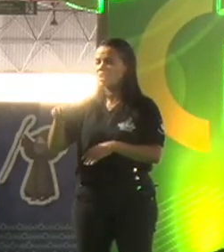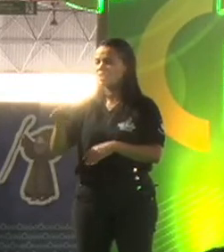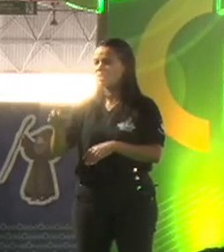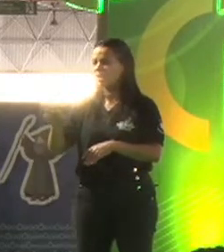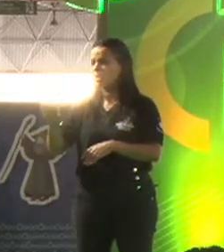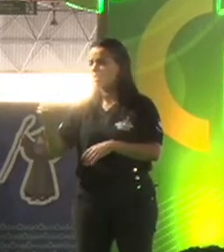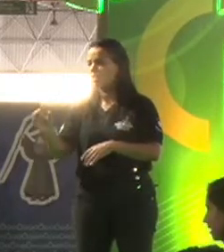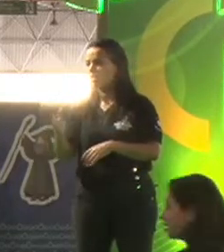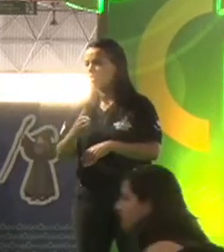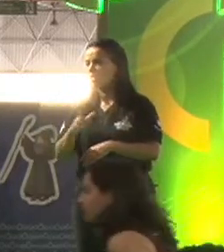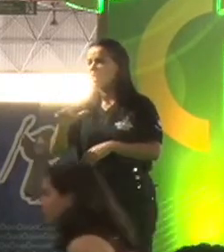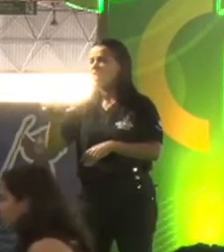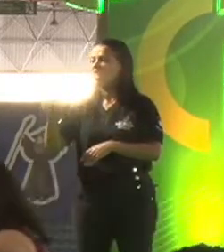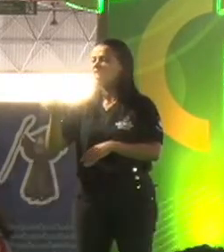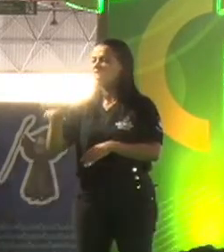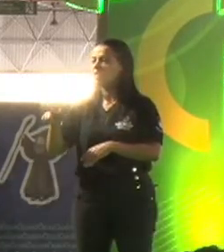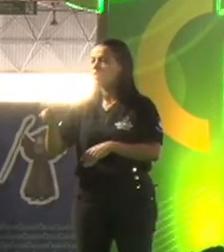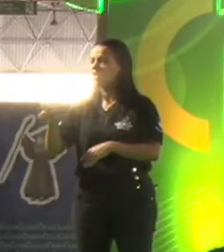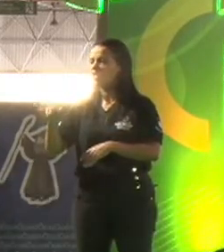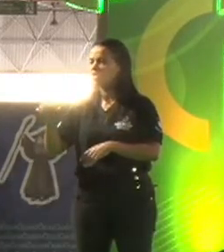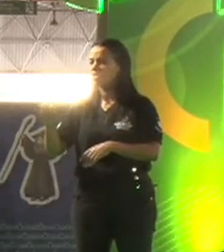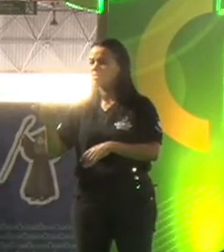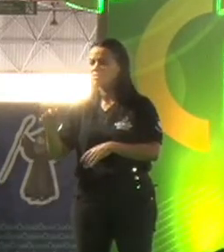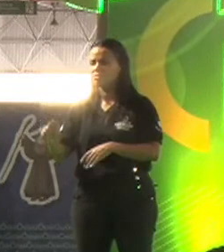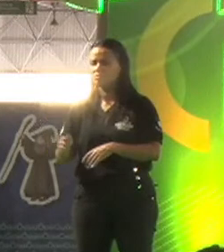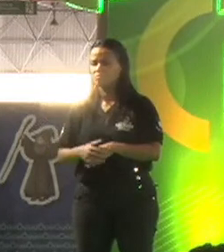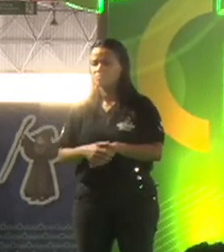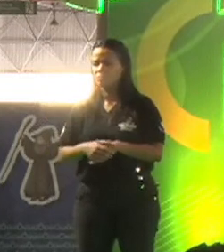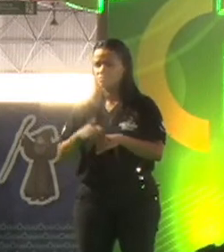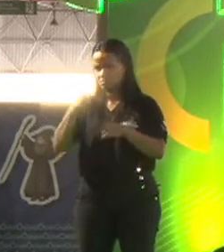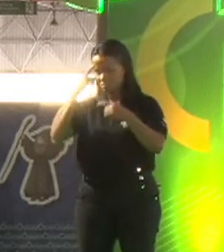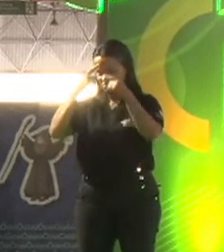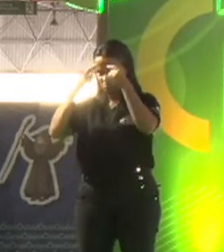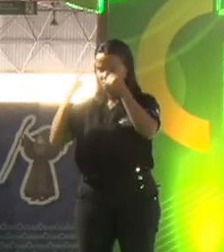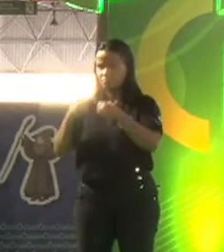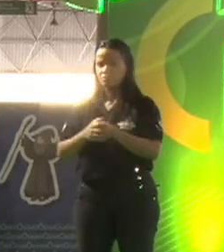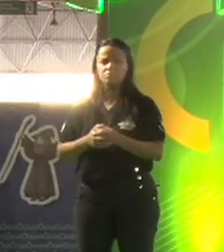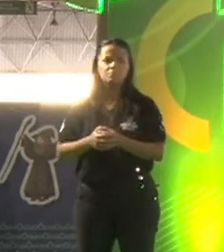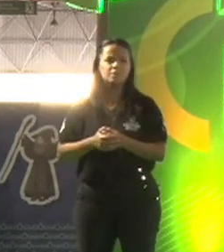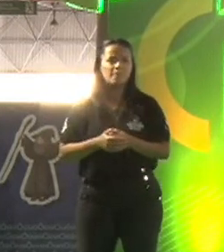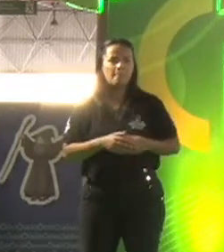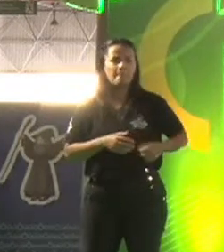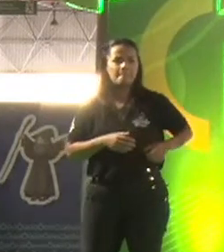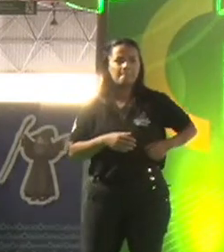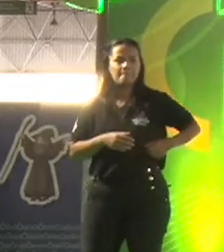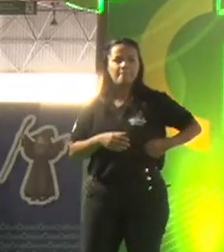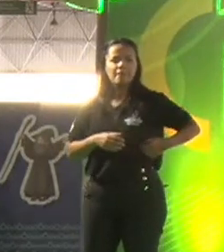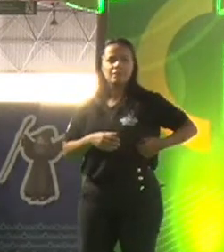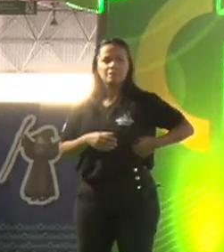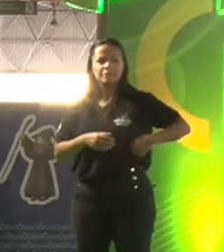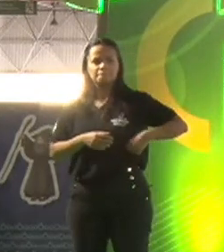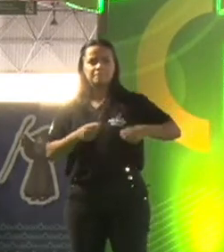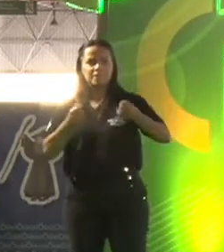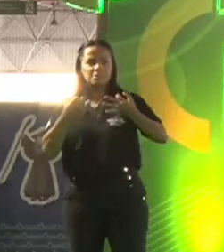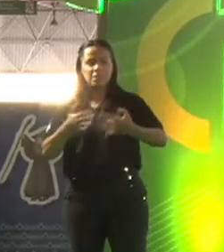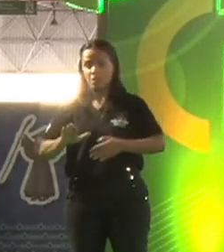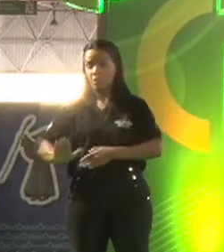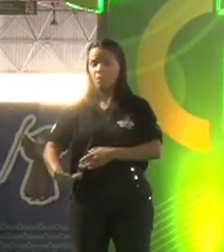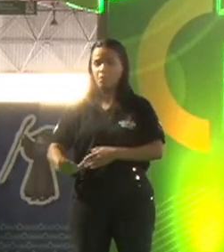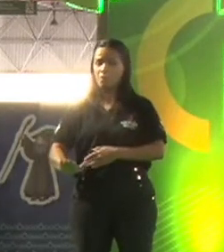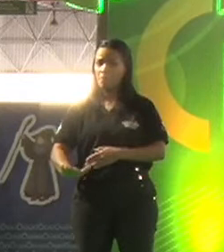eu ia falar exatamente o que o ele falou ali né questão do amor ele ser por exemplo Delírio é o pequeno